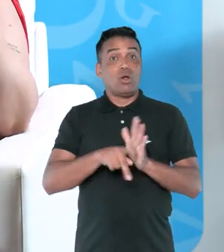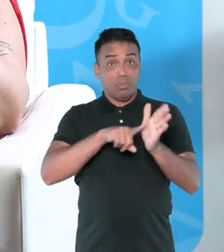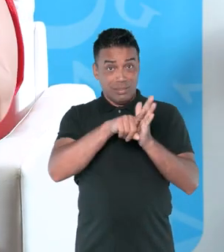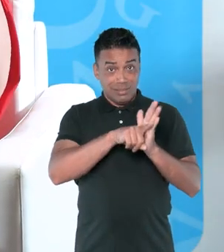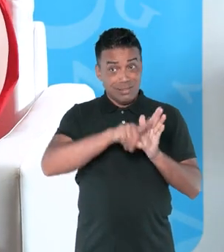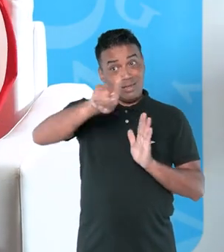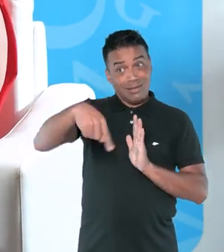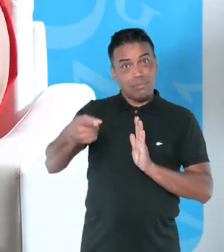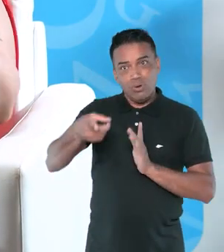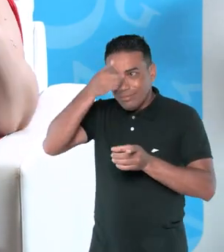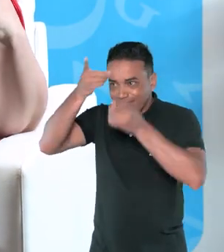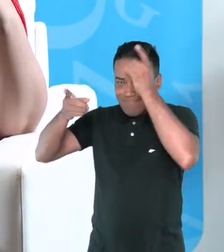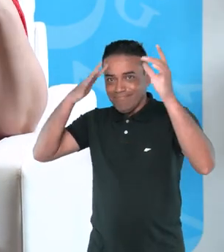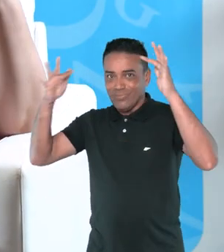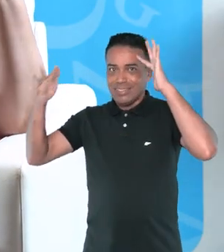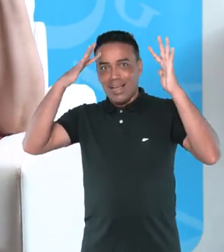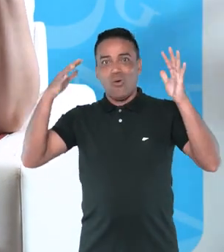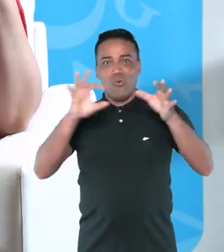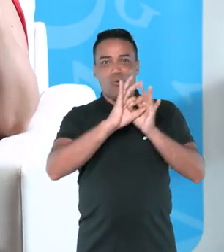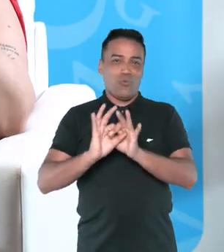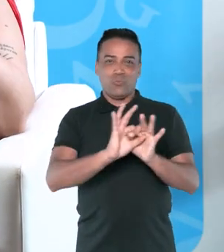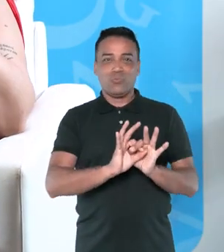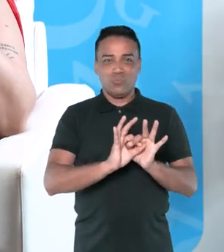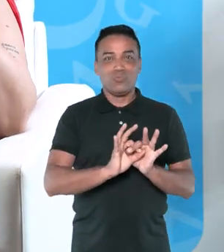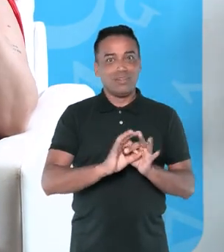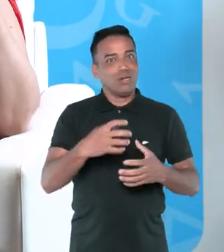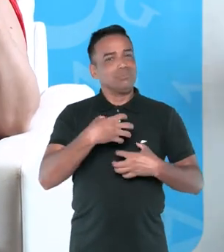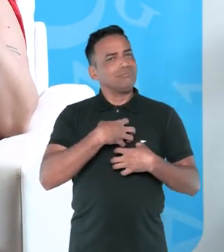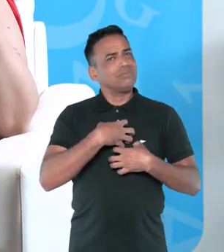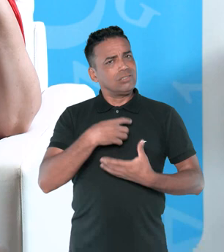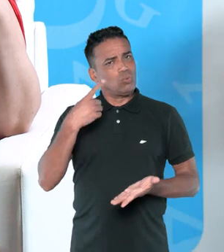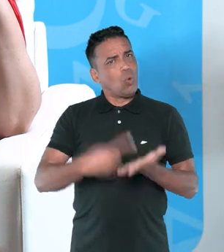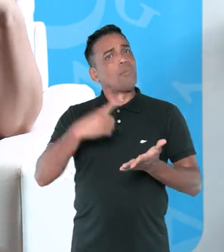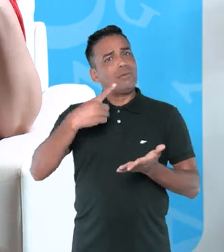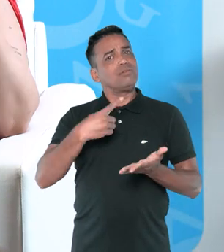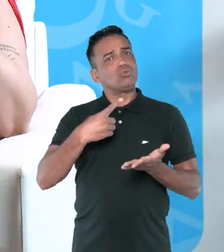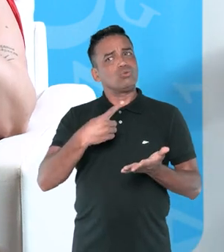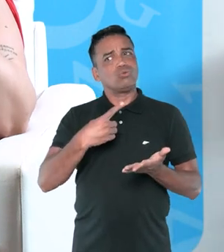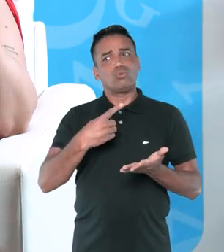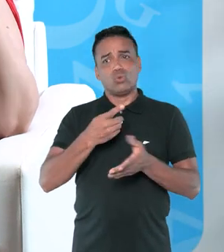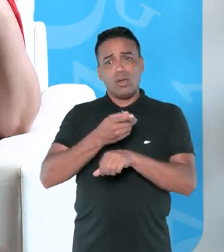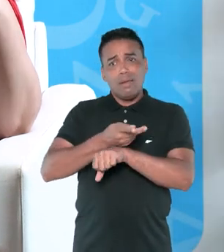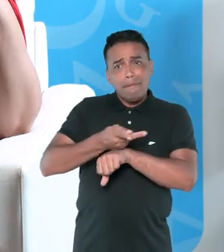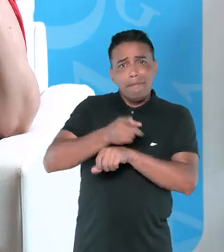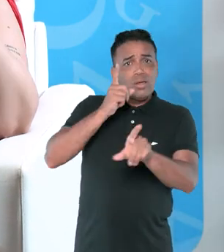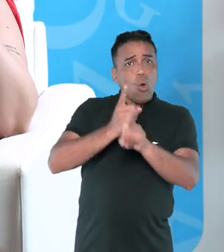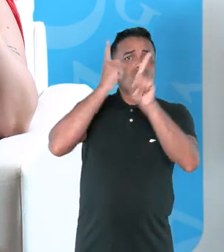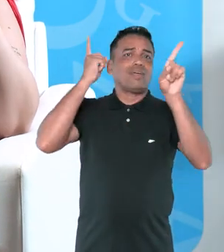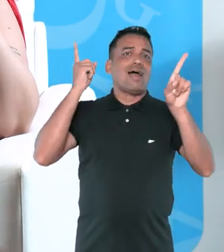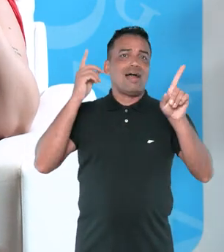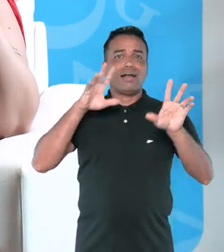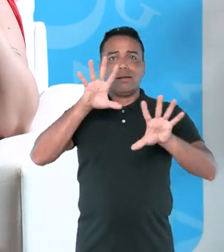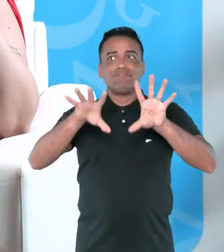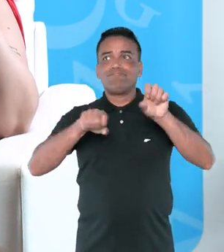pesquisa e depois tem a ficção a partir disso. E aí eu me sinto mesmo nessa missão de encontrar, de procurar essas histórias. Tenho muito medo